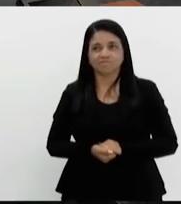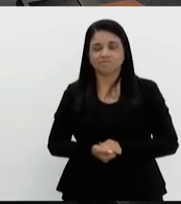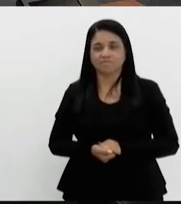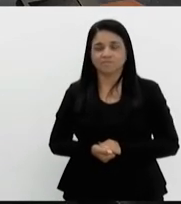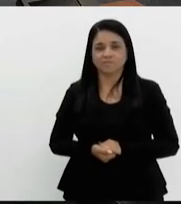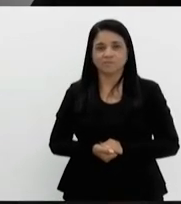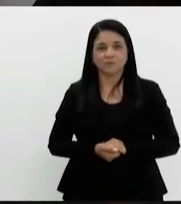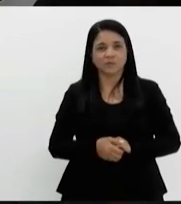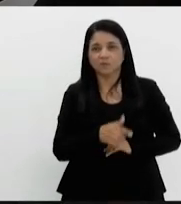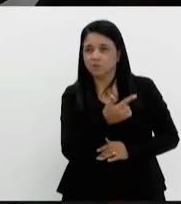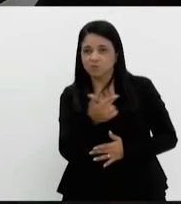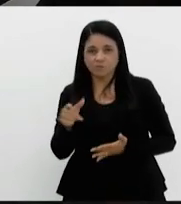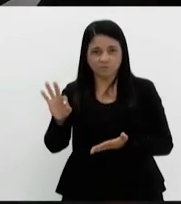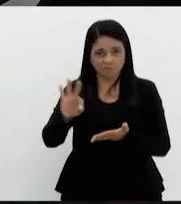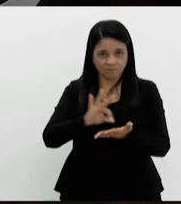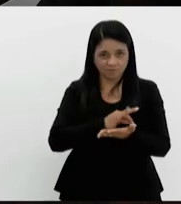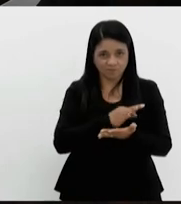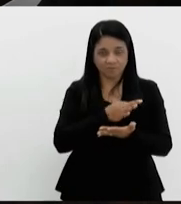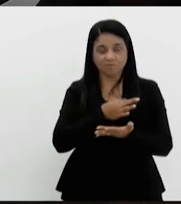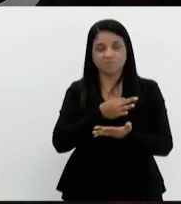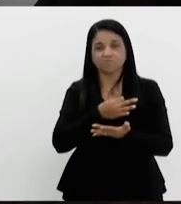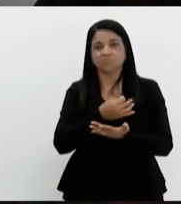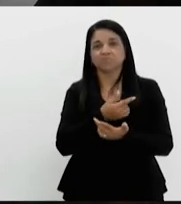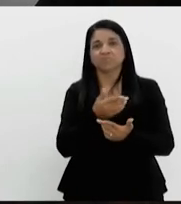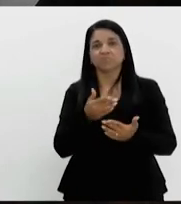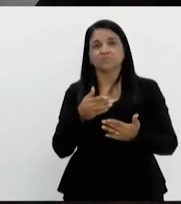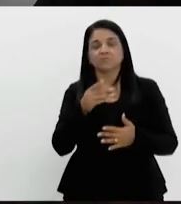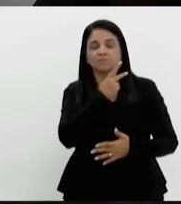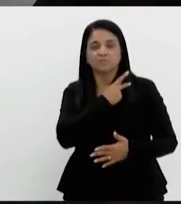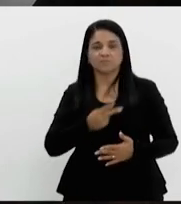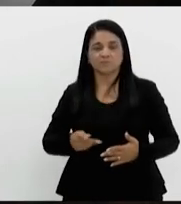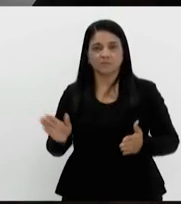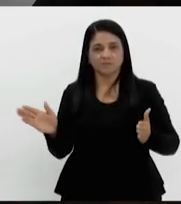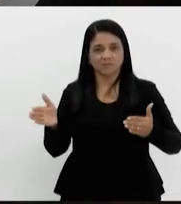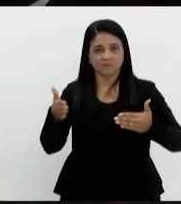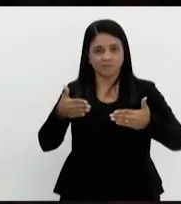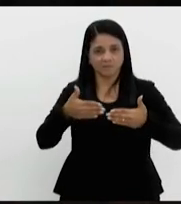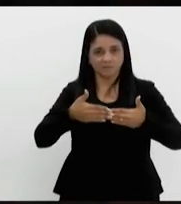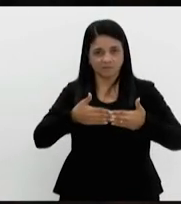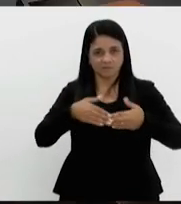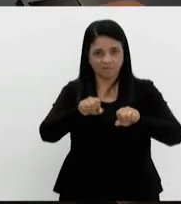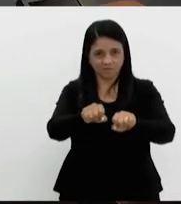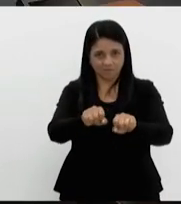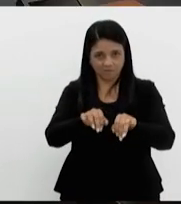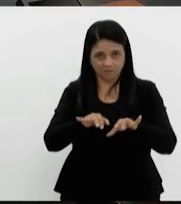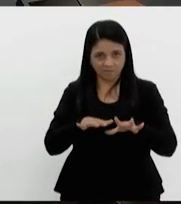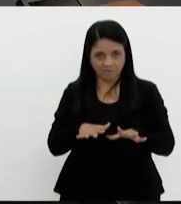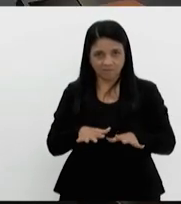Não havendo mais orador e orador inscrito, a presidência encerra a presente sessão.